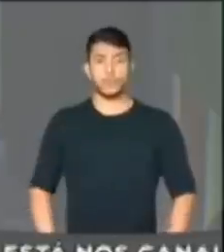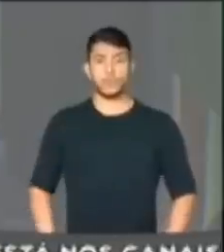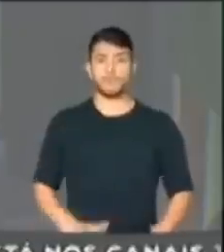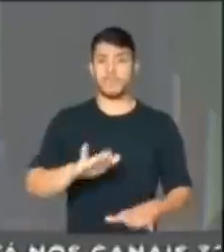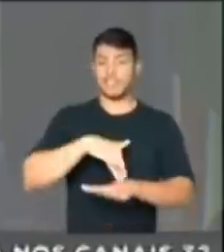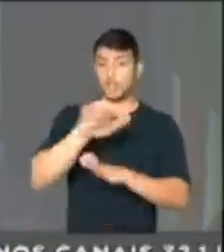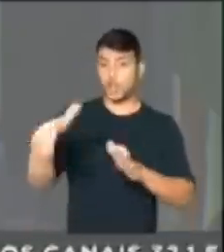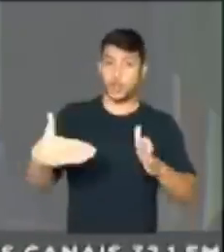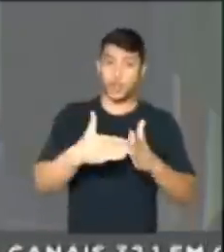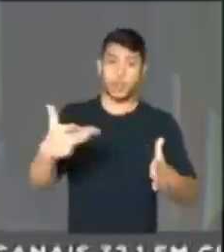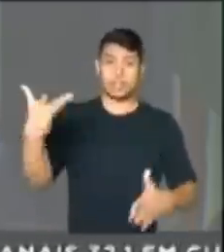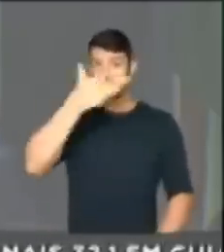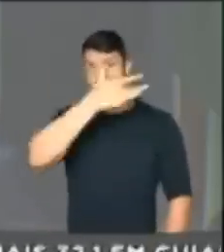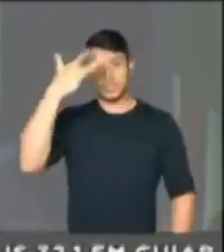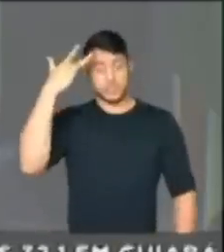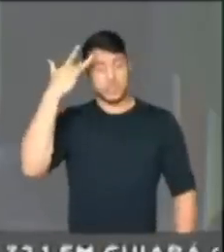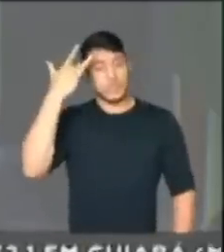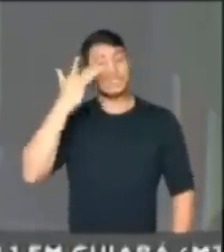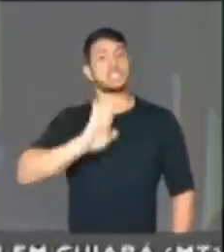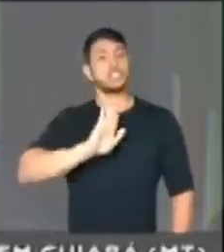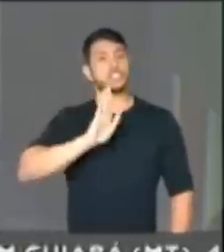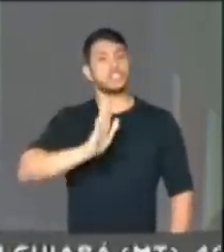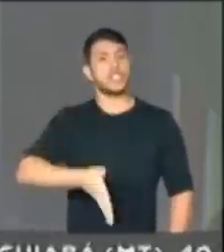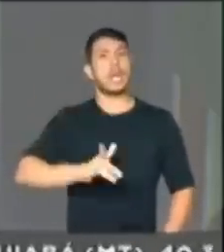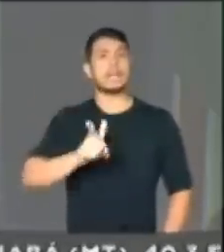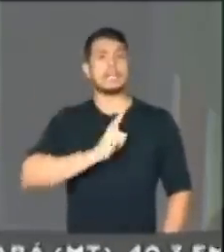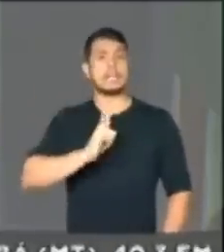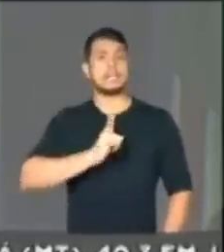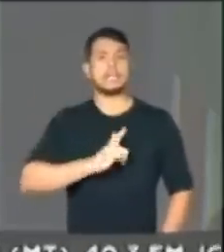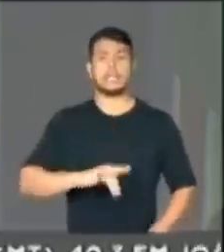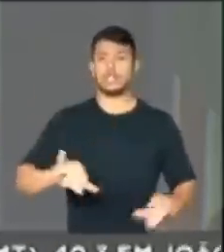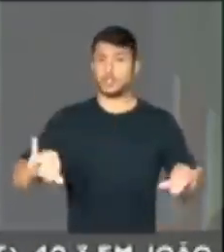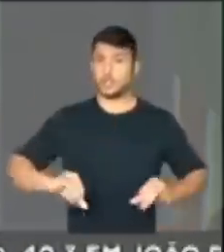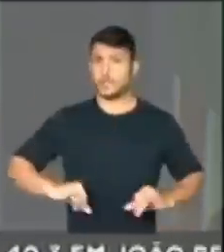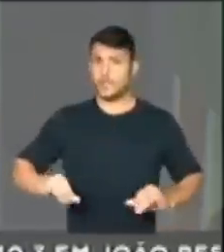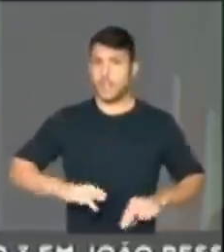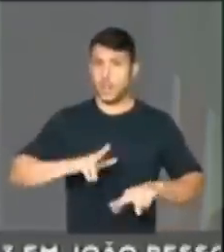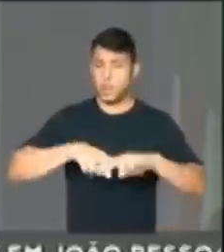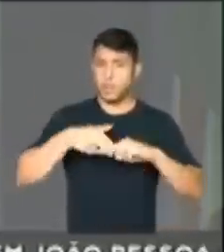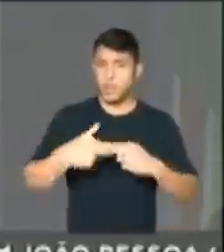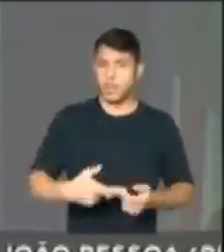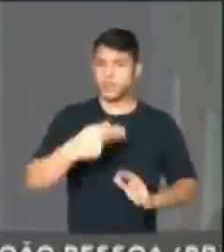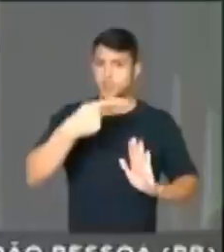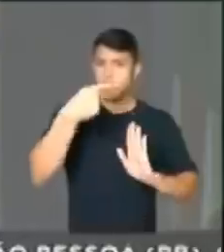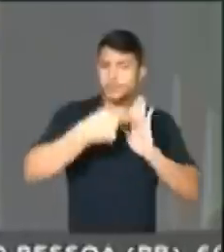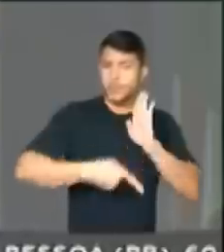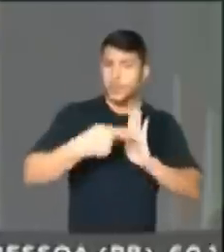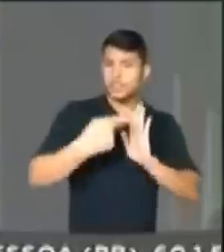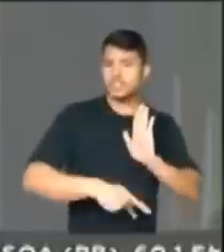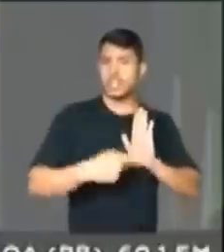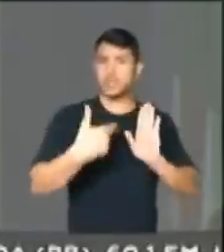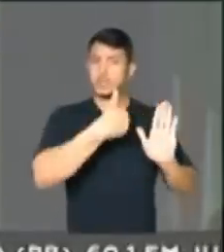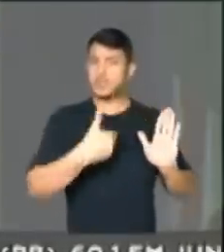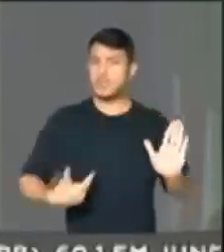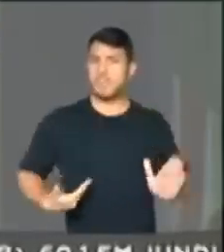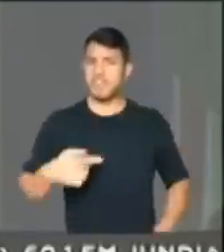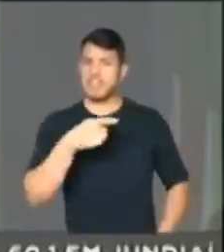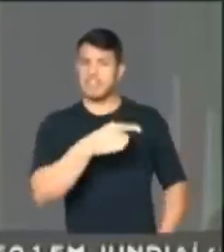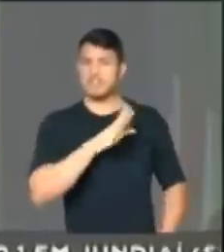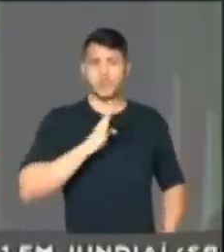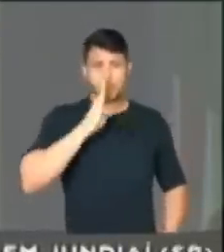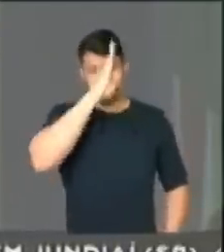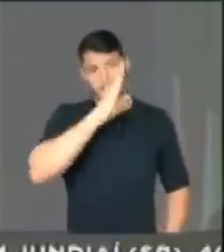atingidos por esse projeto covarde do governo Bolsonaro. E é por isso que o povo sabe que o